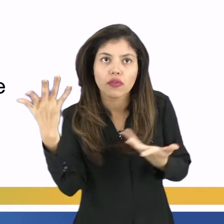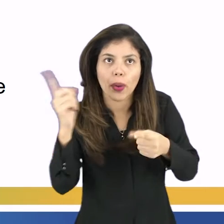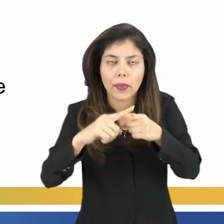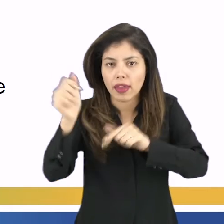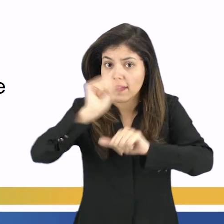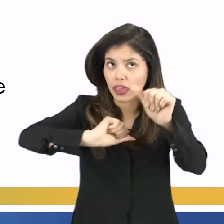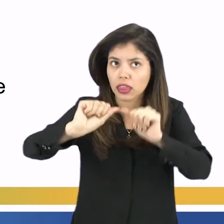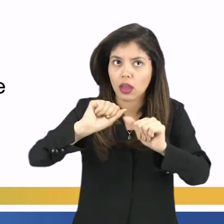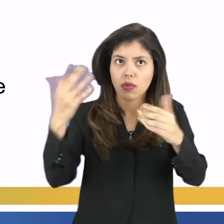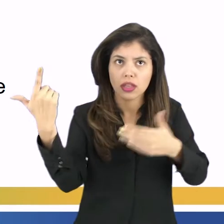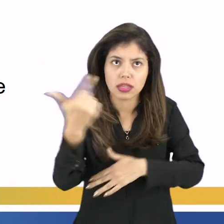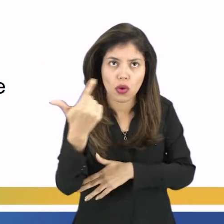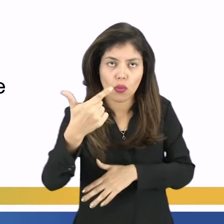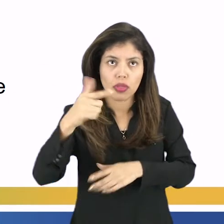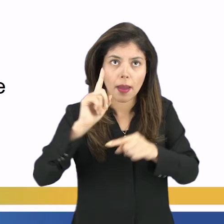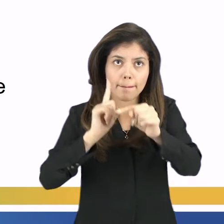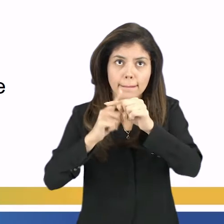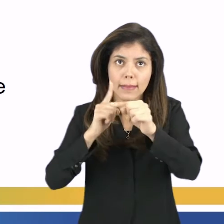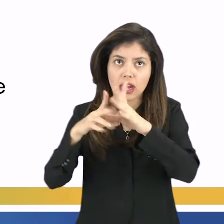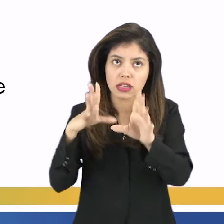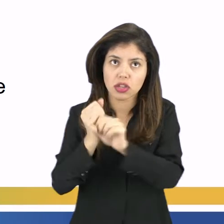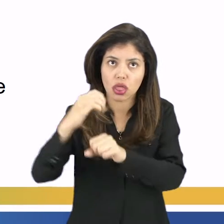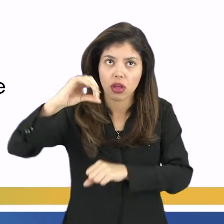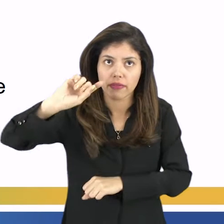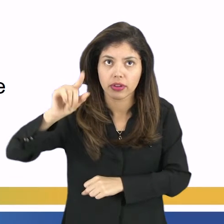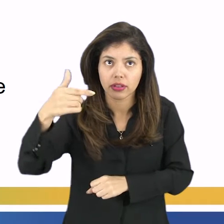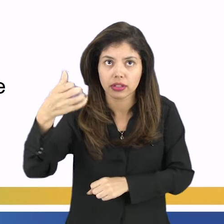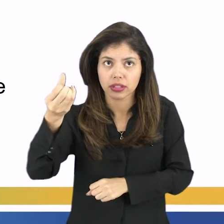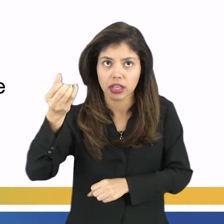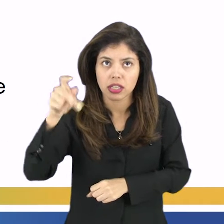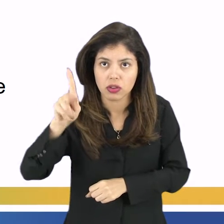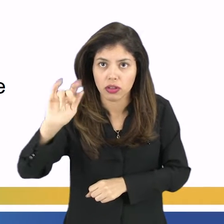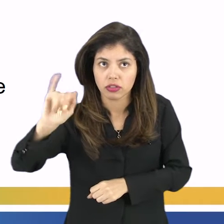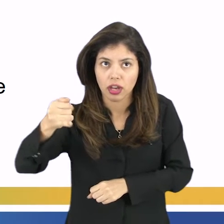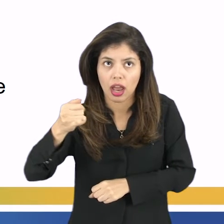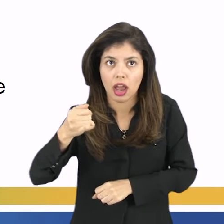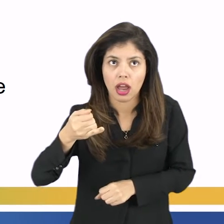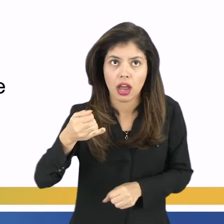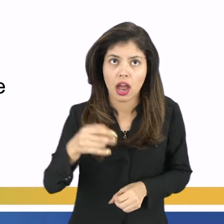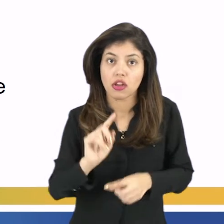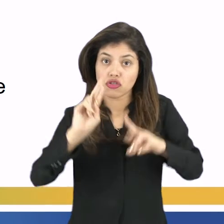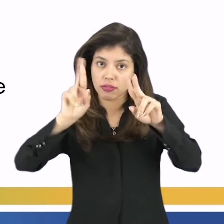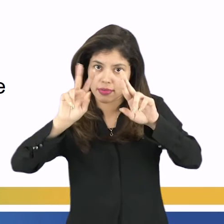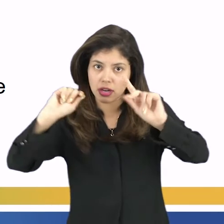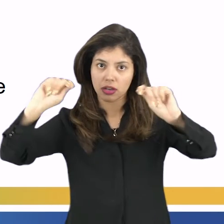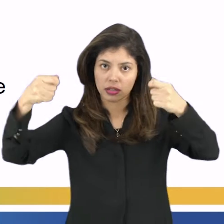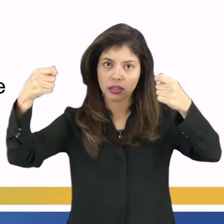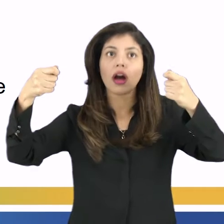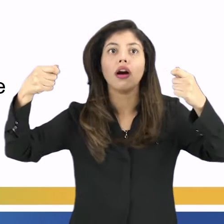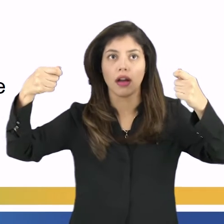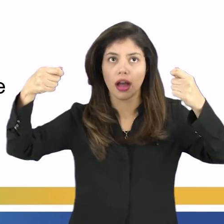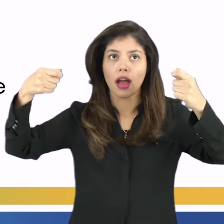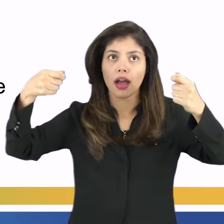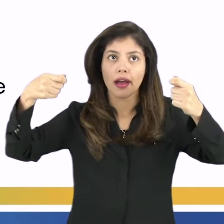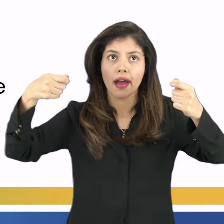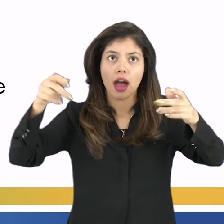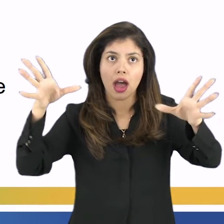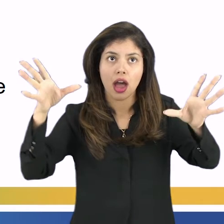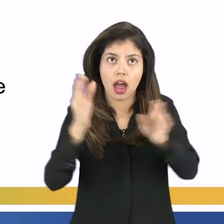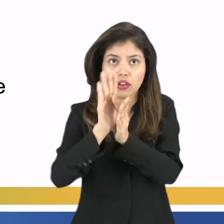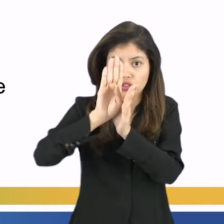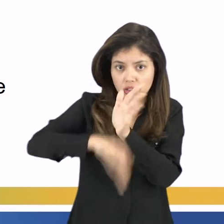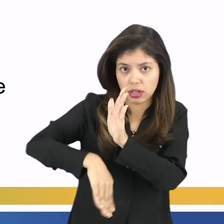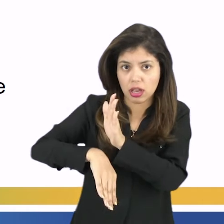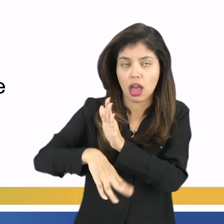equação, e a segunda, mais 9,6. Sinais diferentes, subtrai e conserva o sinal do maior, enfatizando então que nós vamos